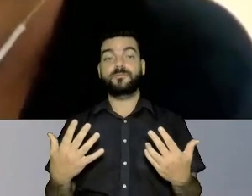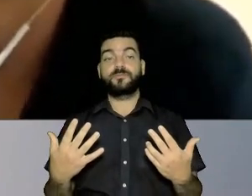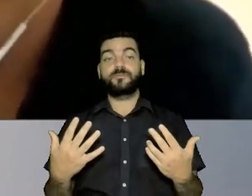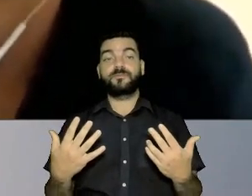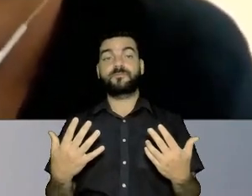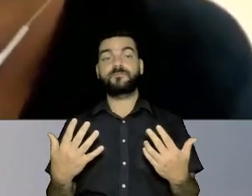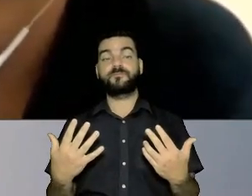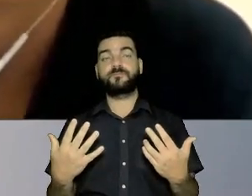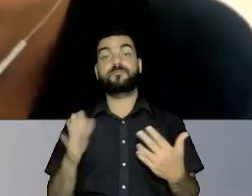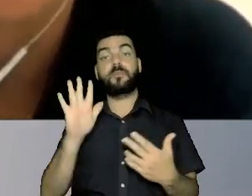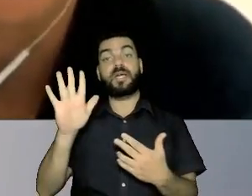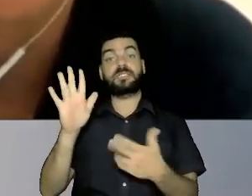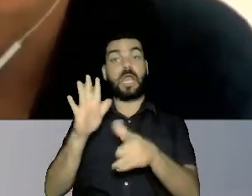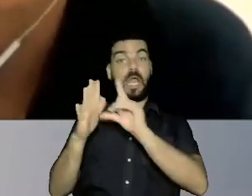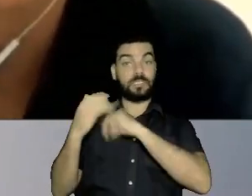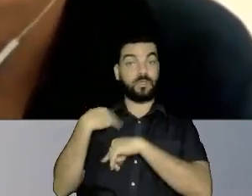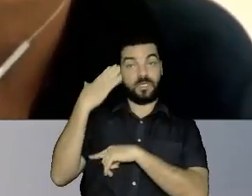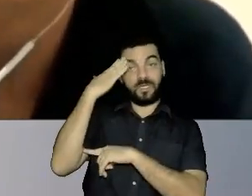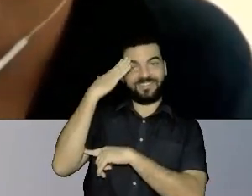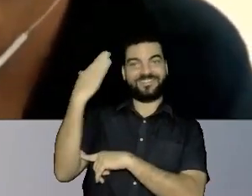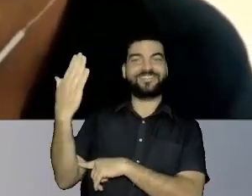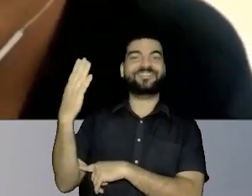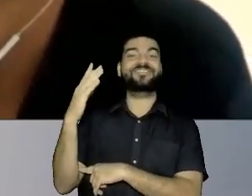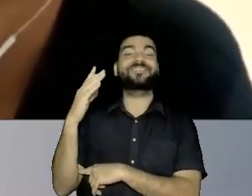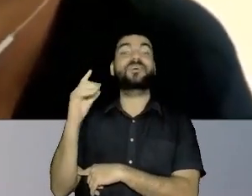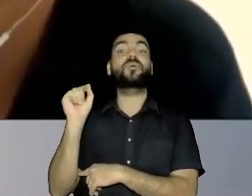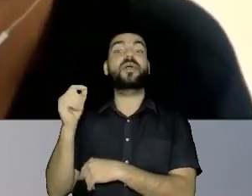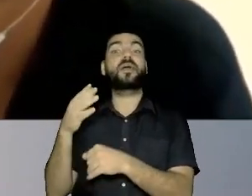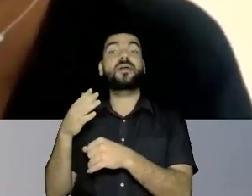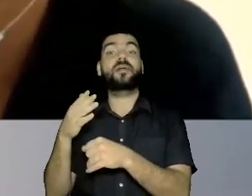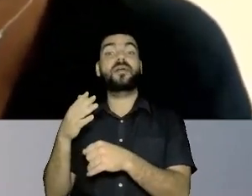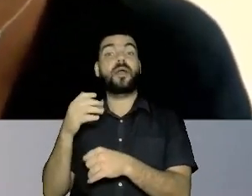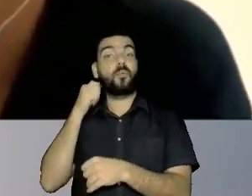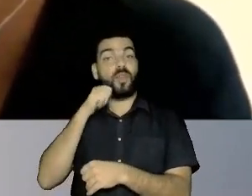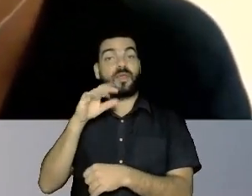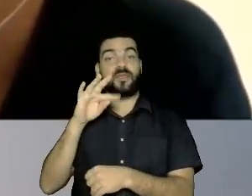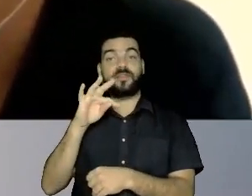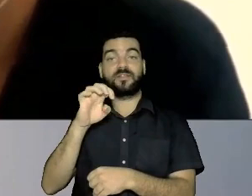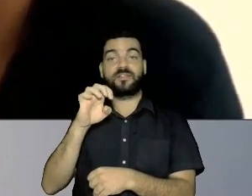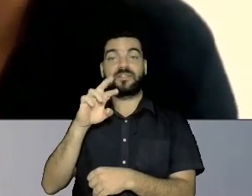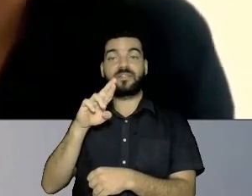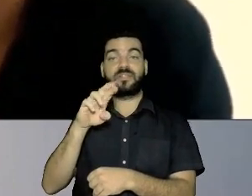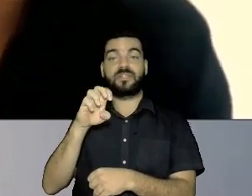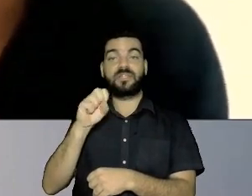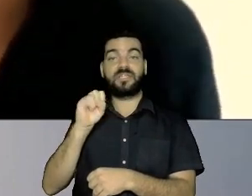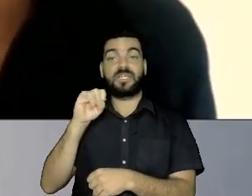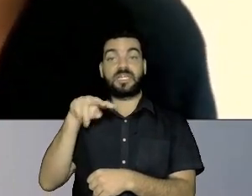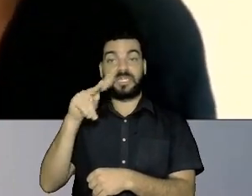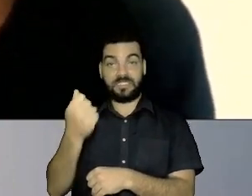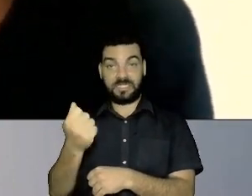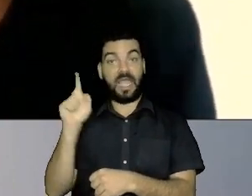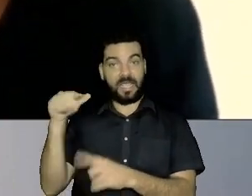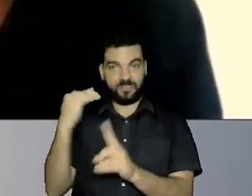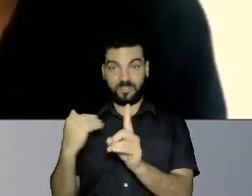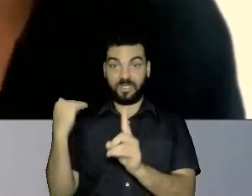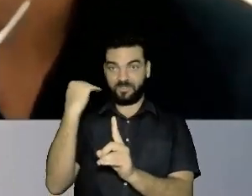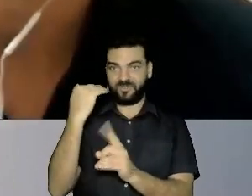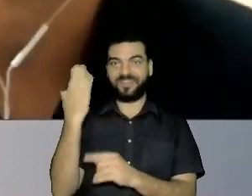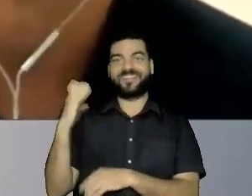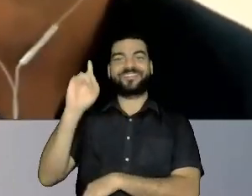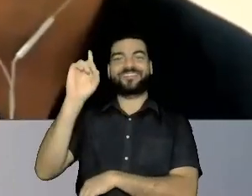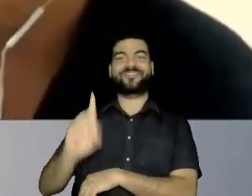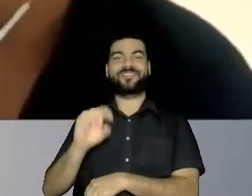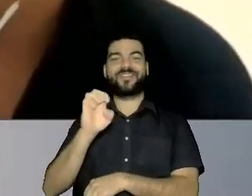de agradecer aqui a doutora Terezinha Caserta, a desembargadora Terezinha Caserta, a nossa diretora da